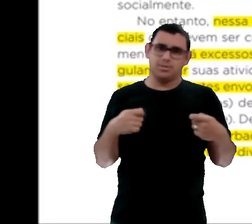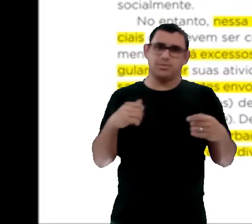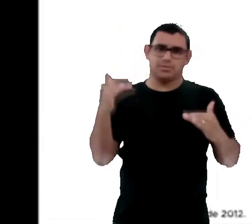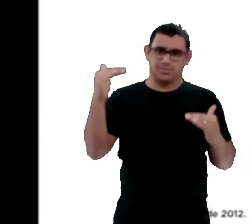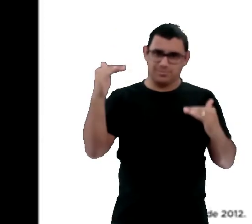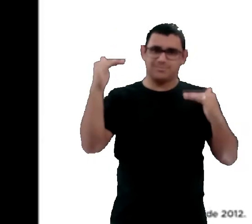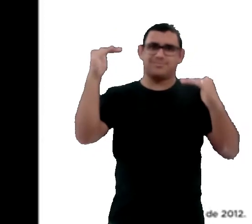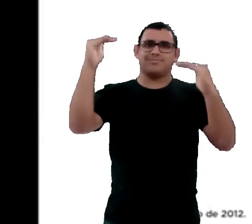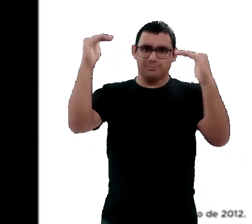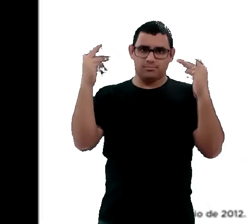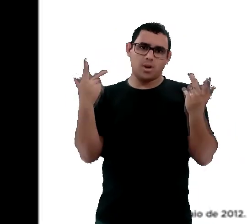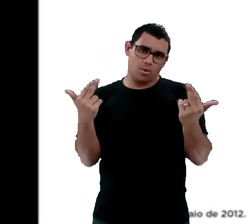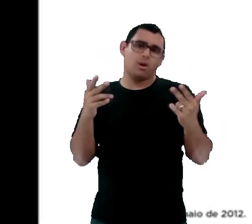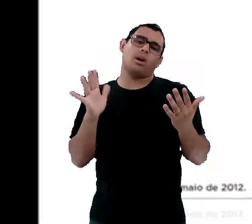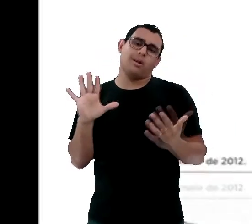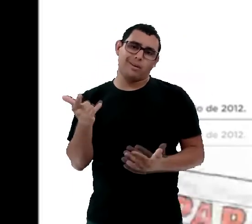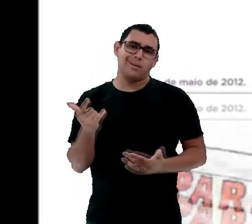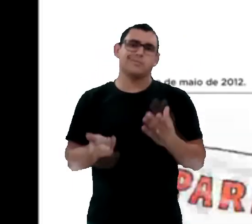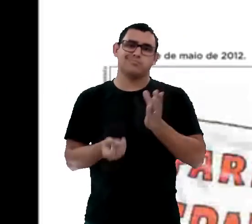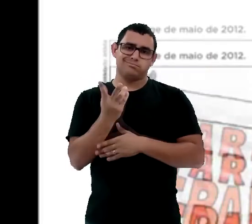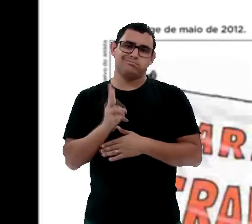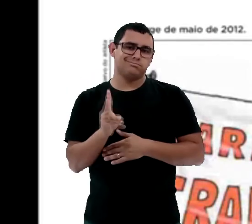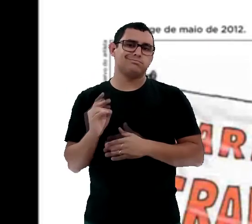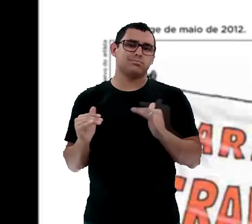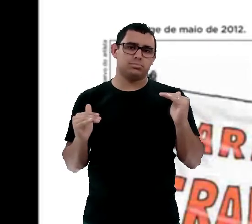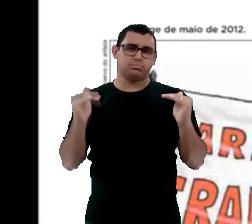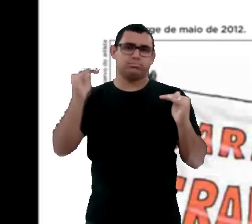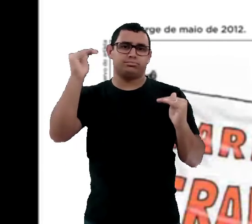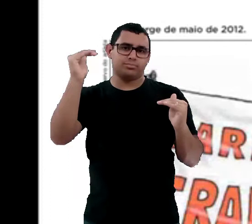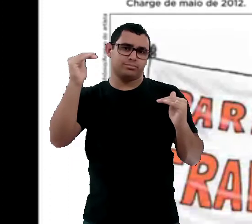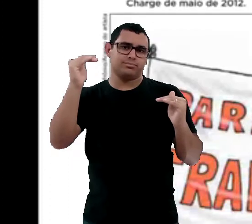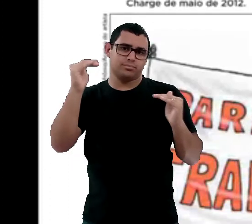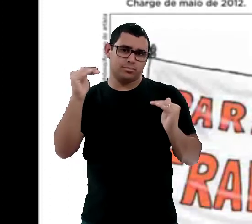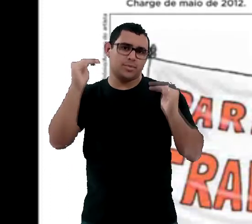desintegração do sistema capitalista. Agora Weber,